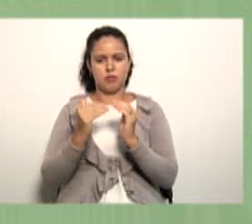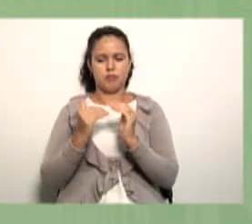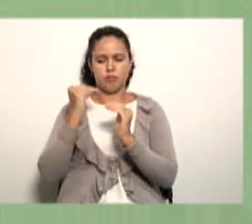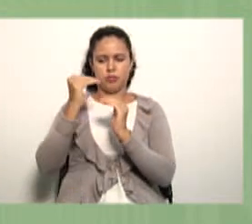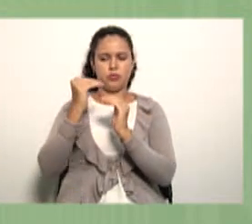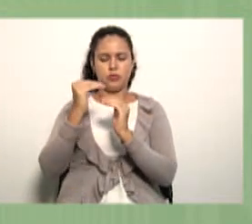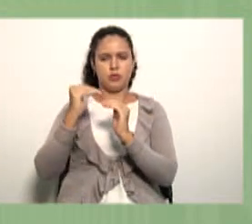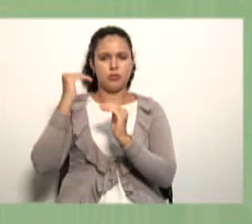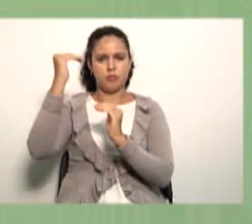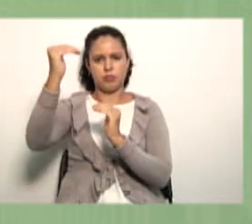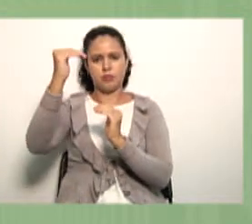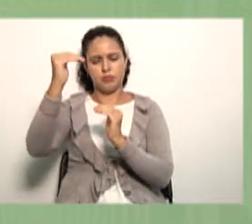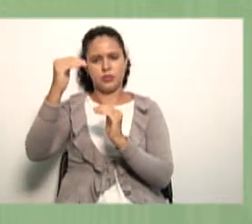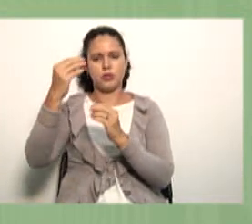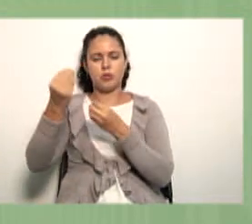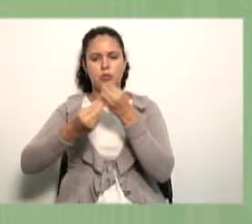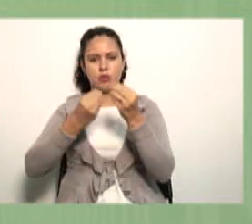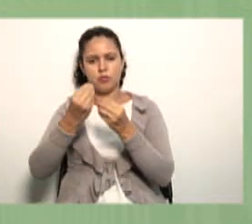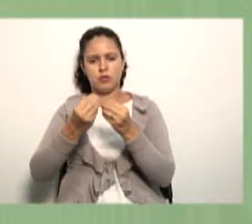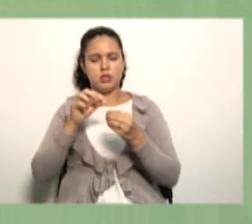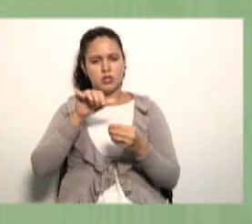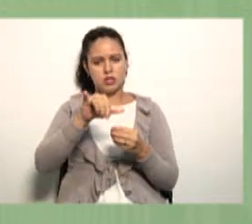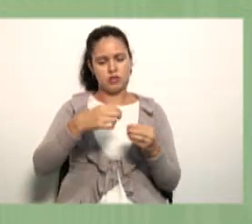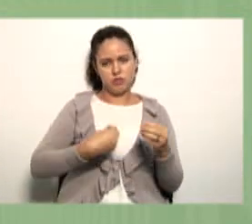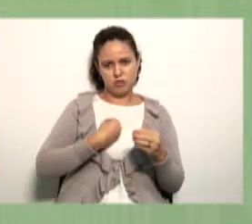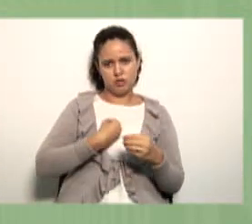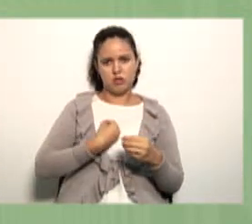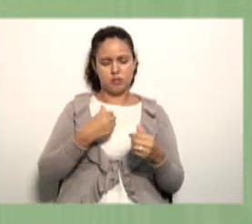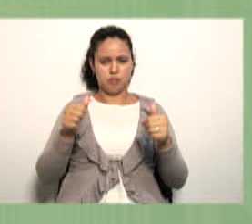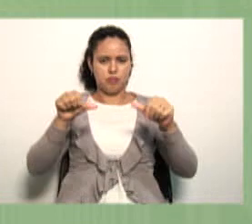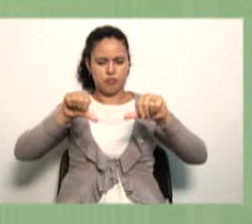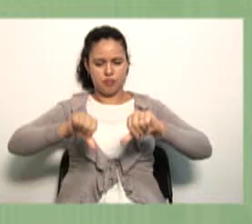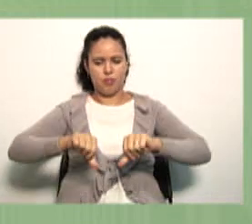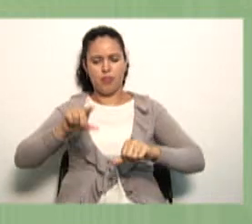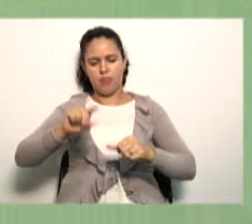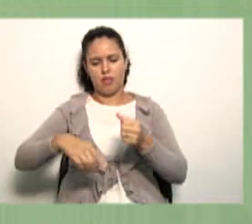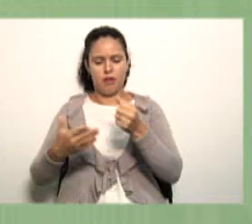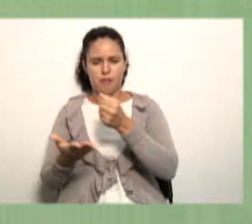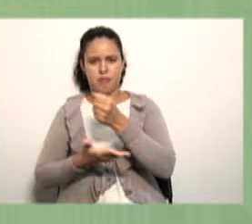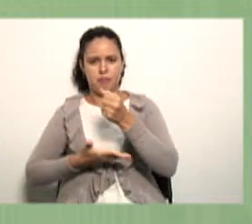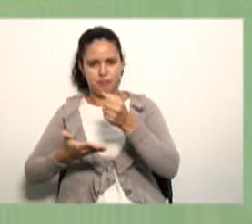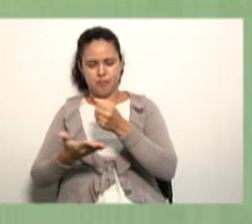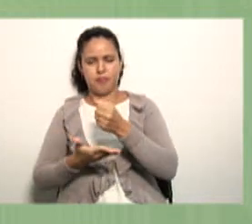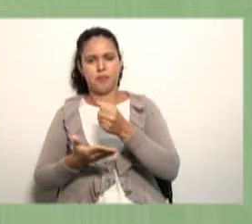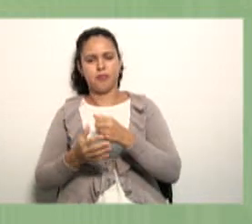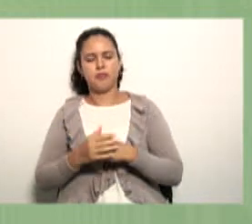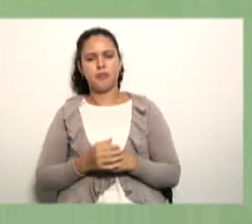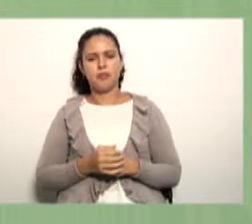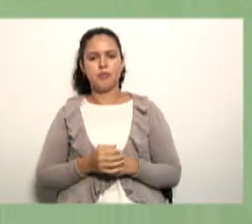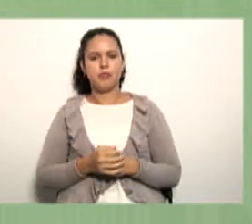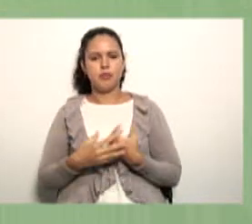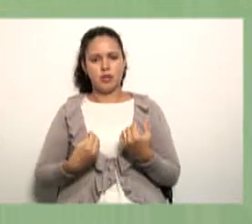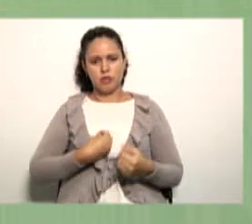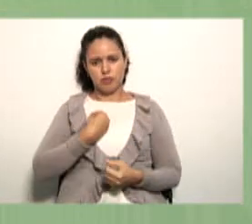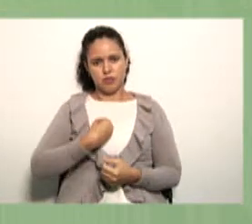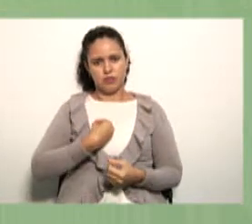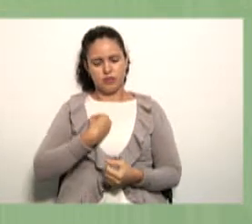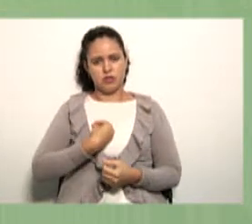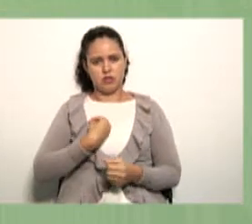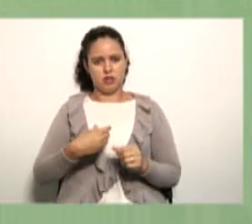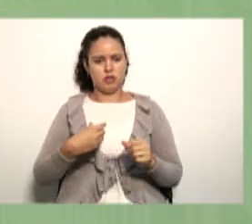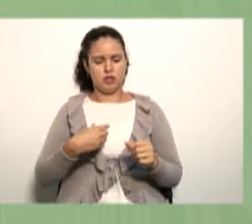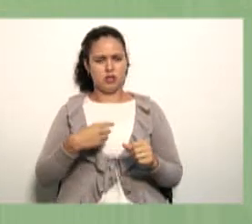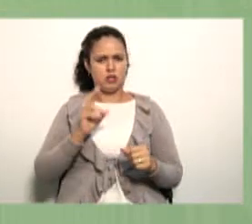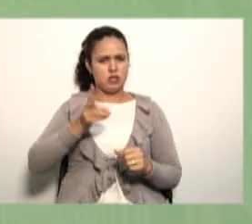de baixo padrão. Então, como foi dito pela professora, essa questão do padrão de vida está sempre ligada